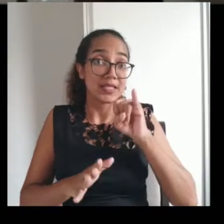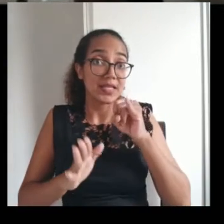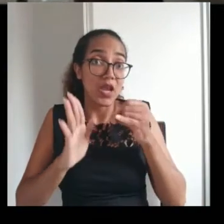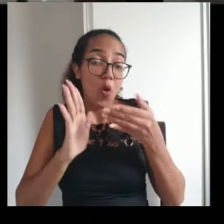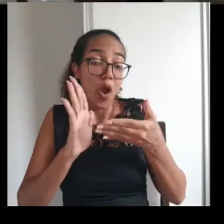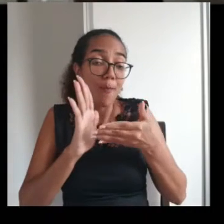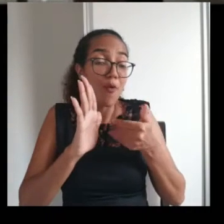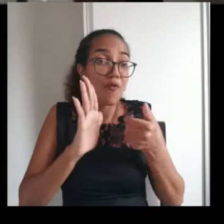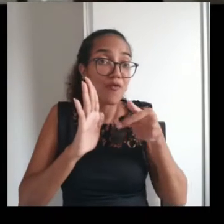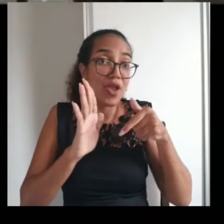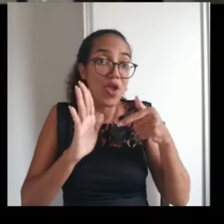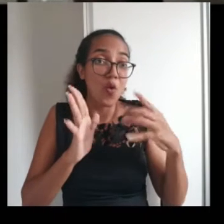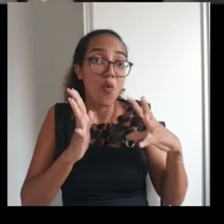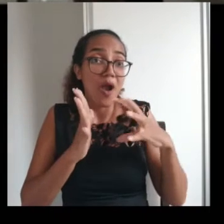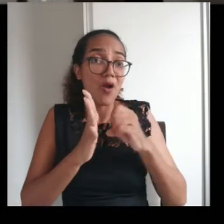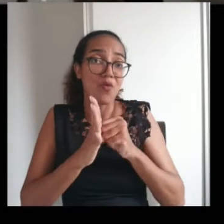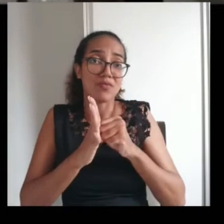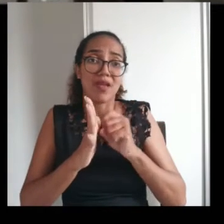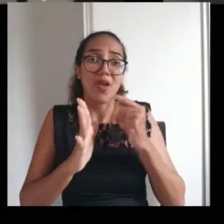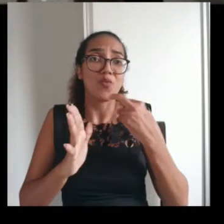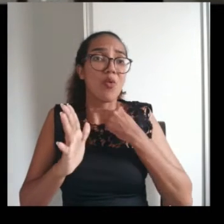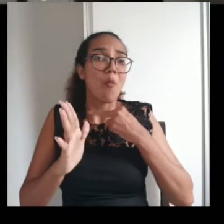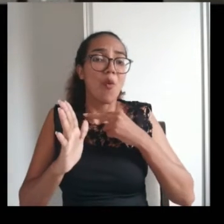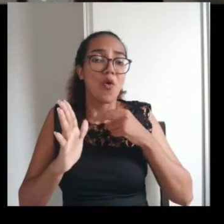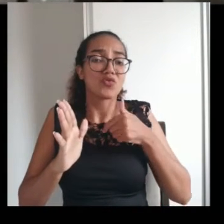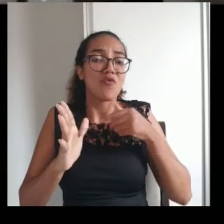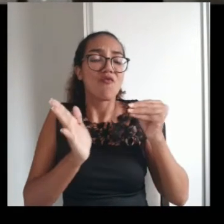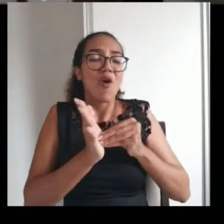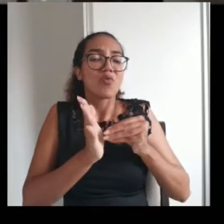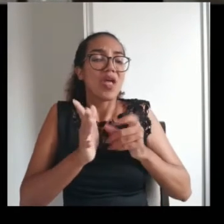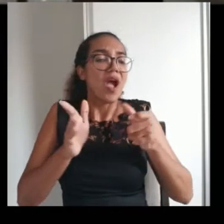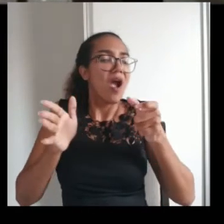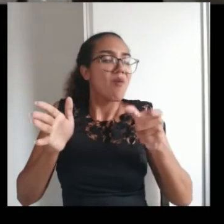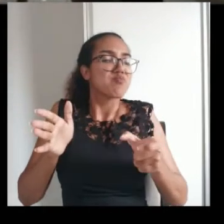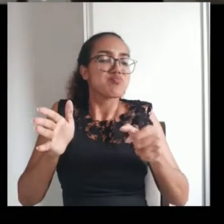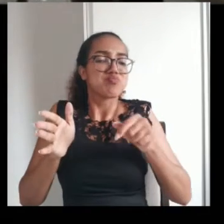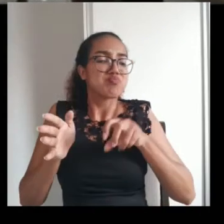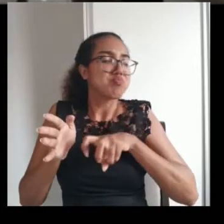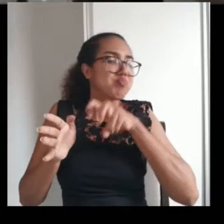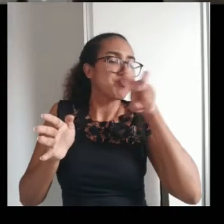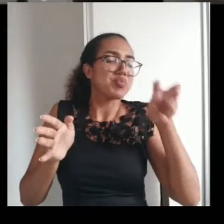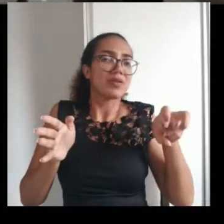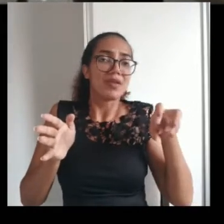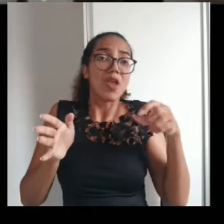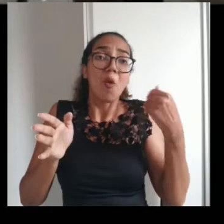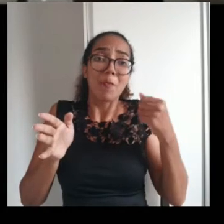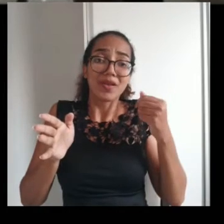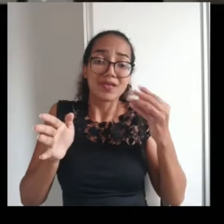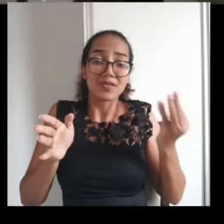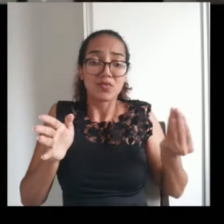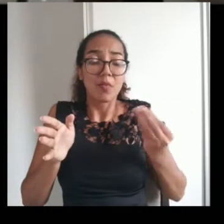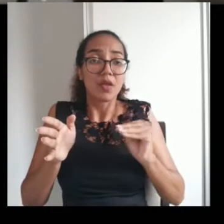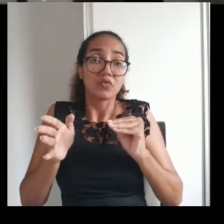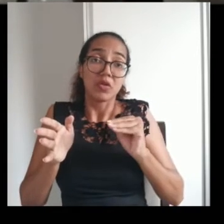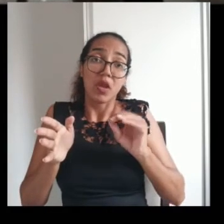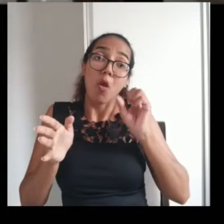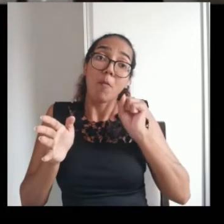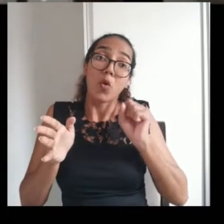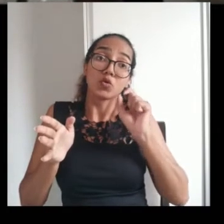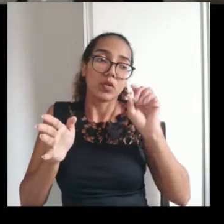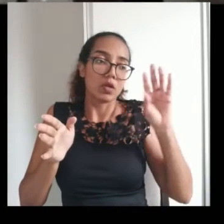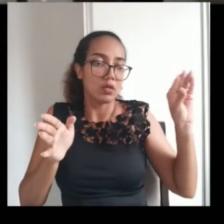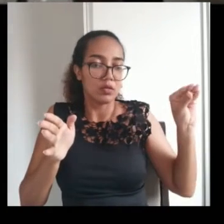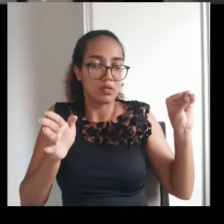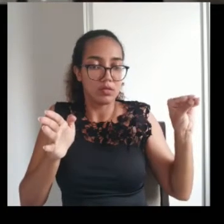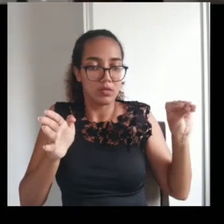exemplo, eu não poderia deixar esse buraco aqui, tá certo? Eu tenho que preencher de alguma forma. Ou eu tenho que jogar todas as contas para cá e